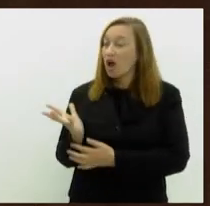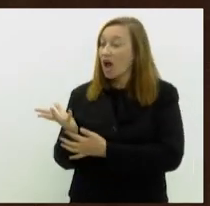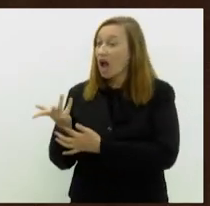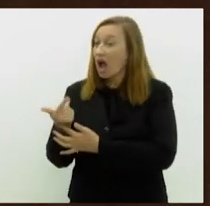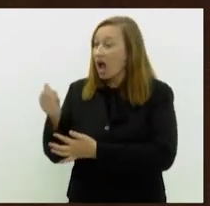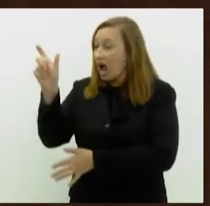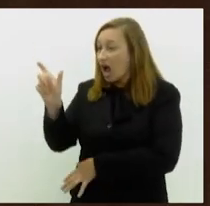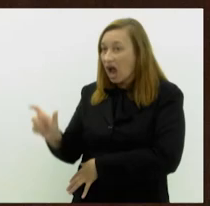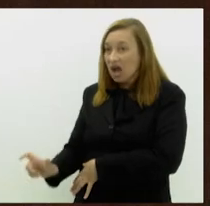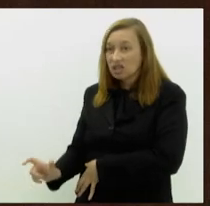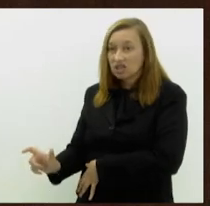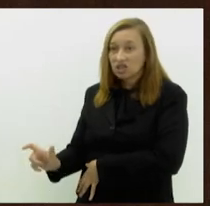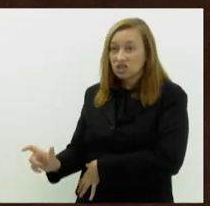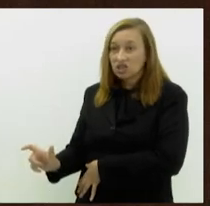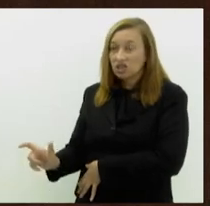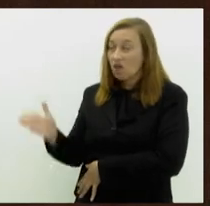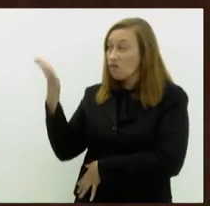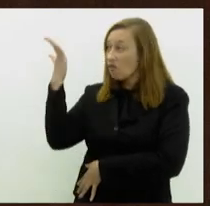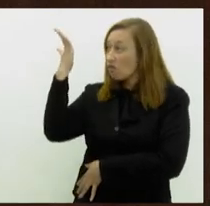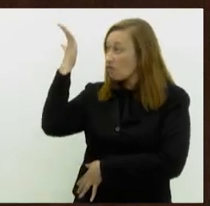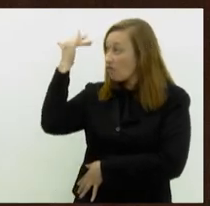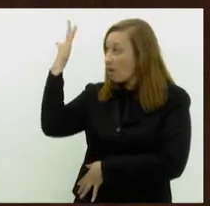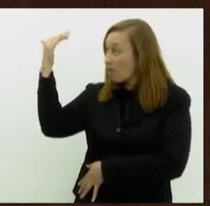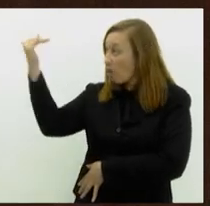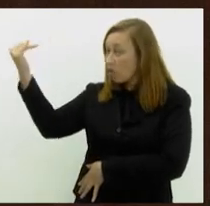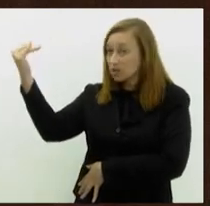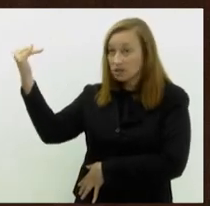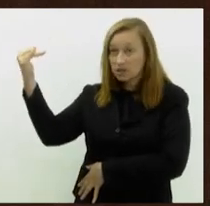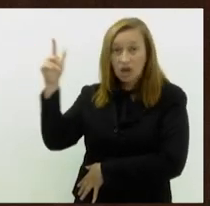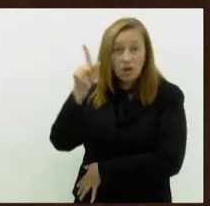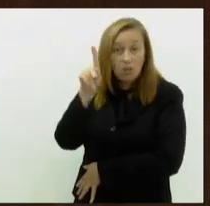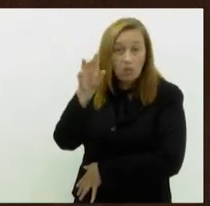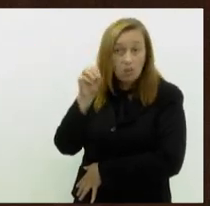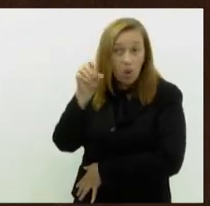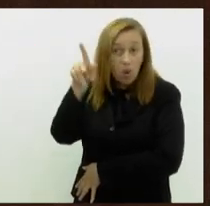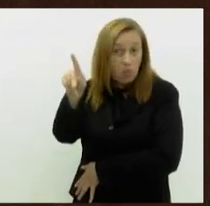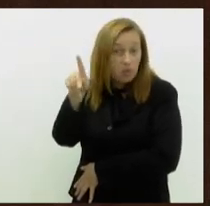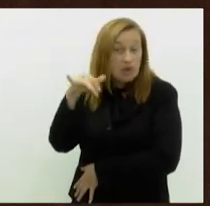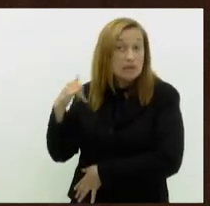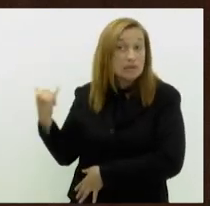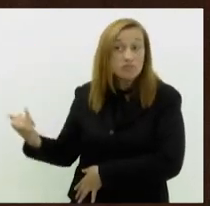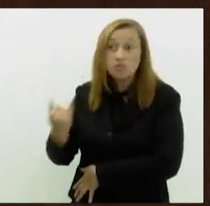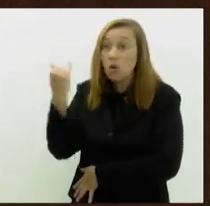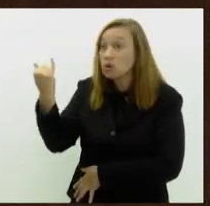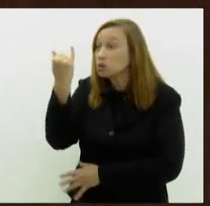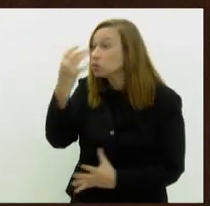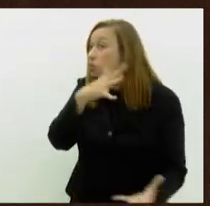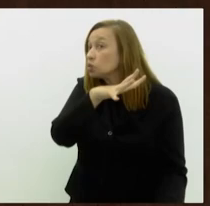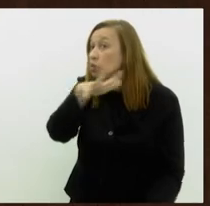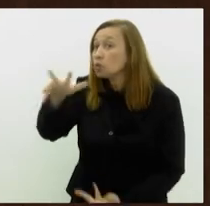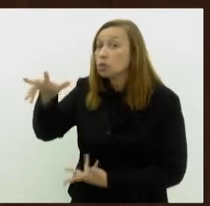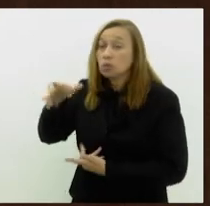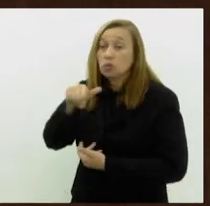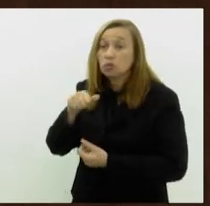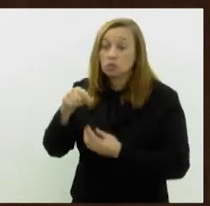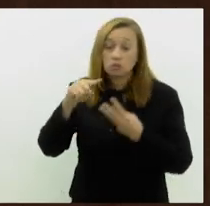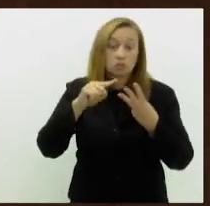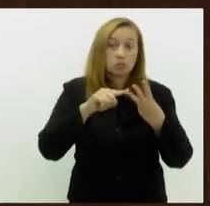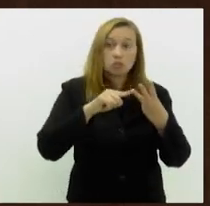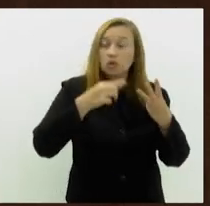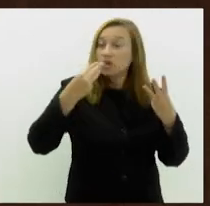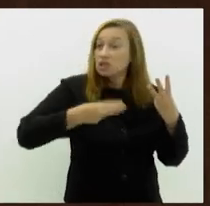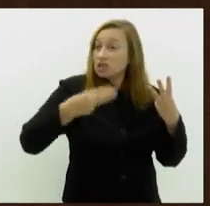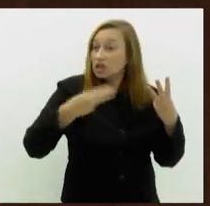é considerada uma artista pop das mais importantes do mundo. Terceiro, e